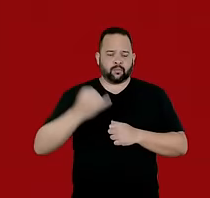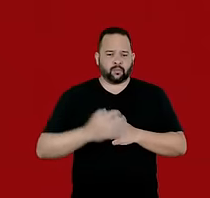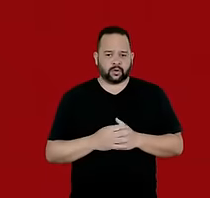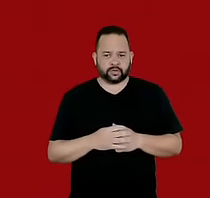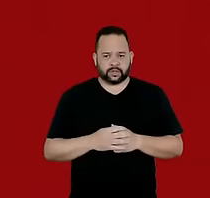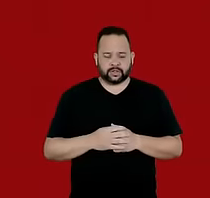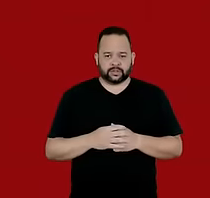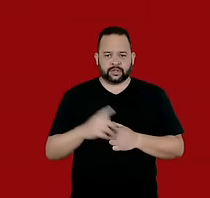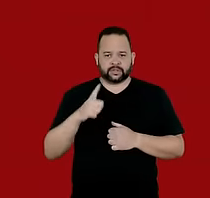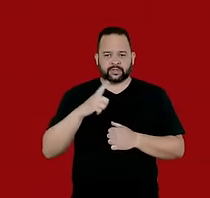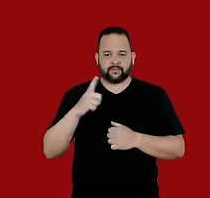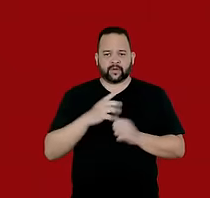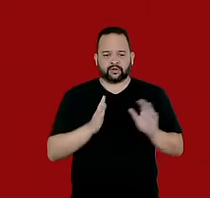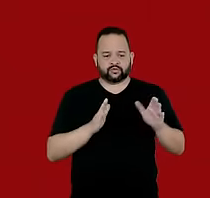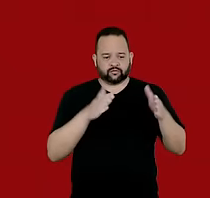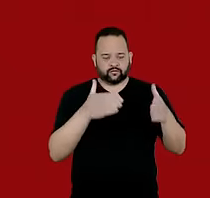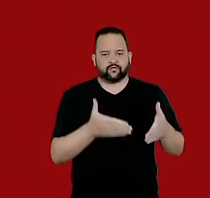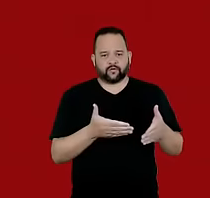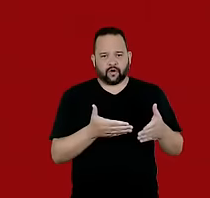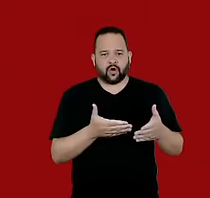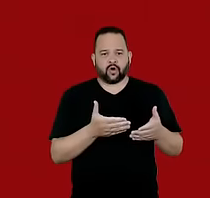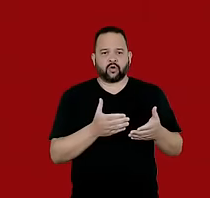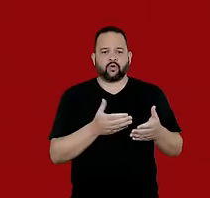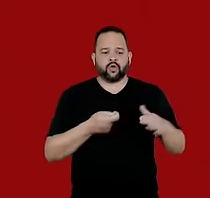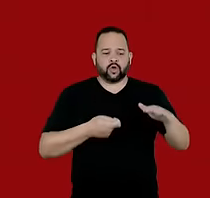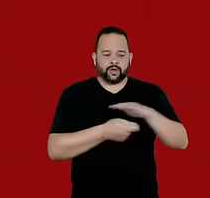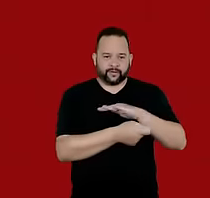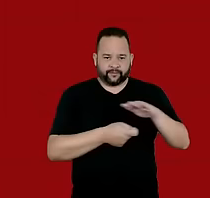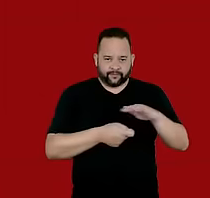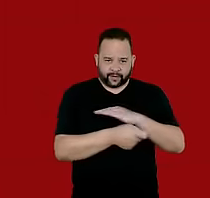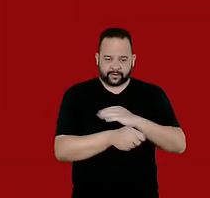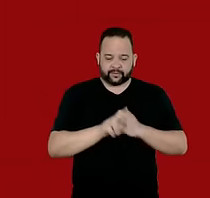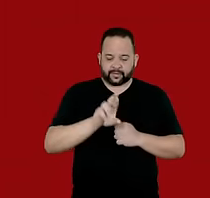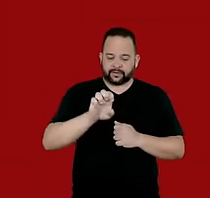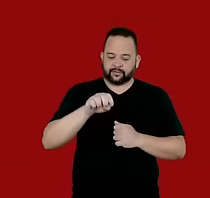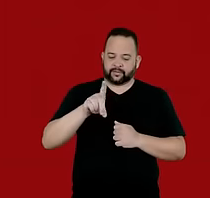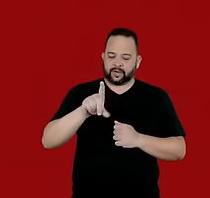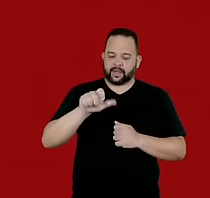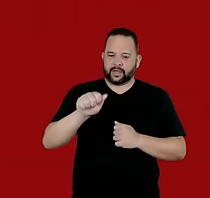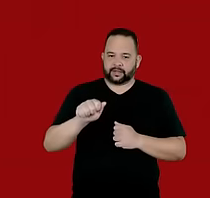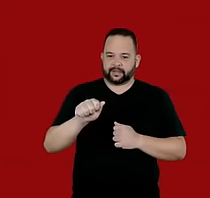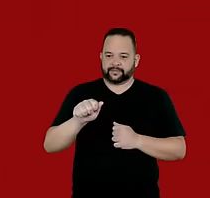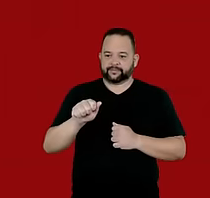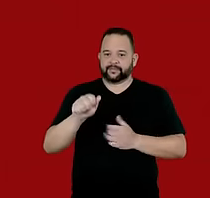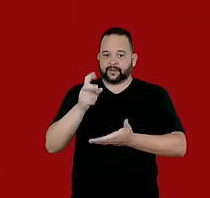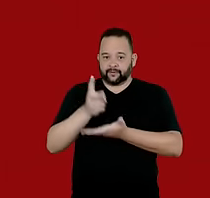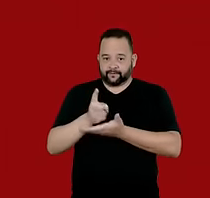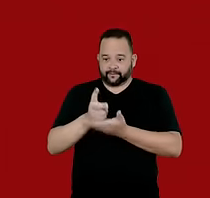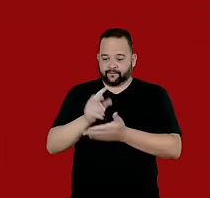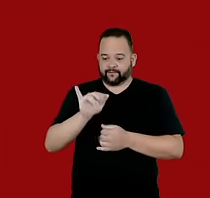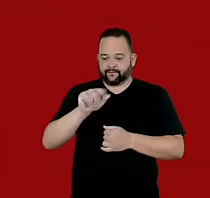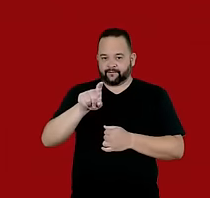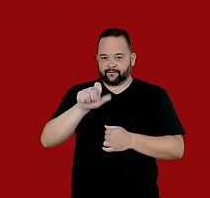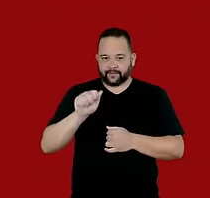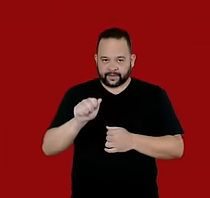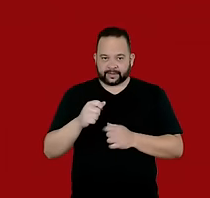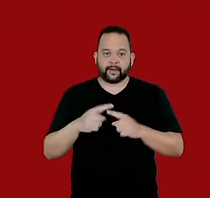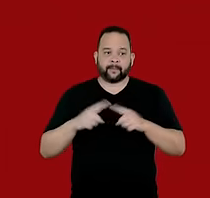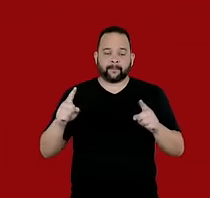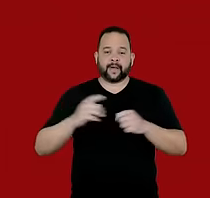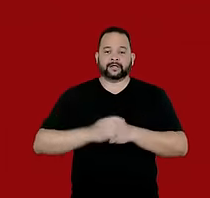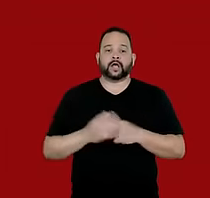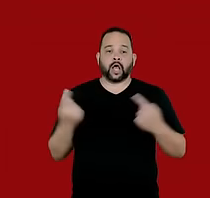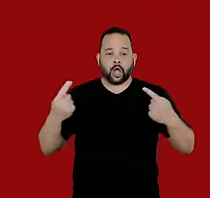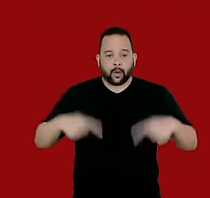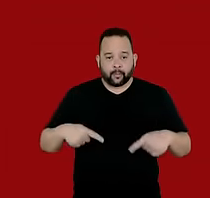de investimento em renda fixa no exterior do que renda variável mas de novo apostar que a tecnologia vai deixar de ser as empresas vão ter uma